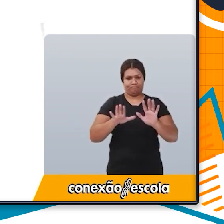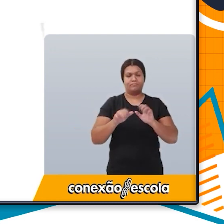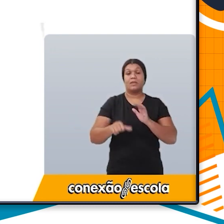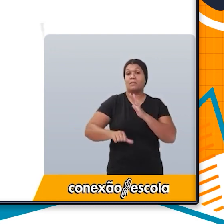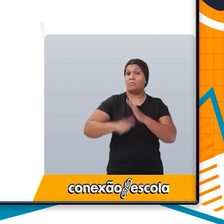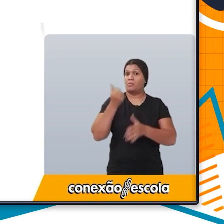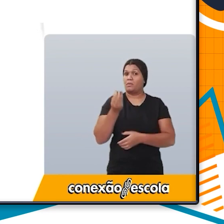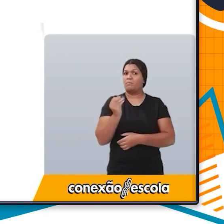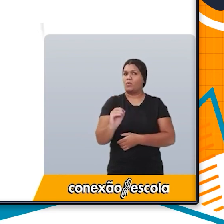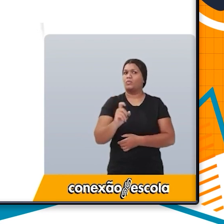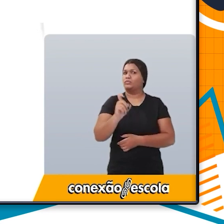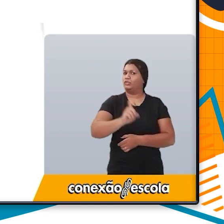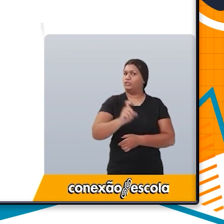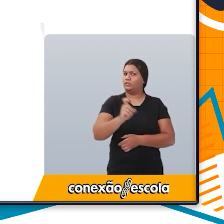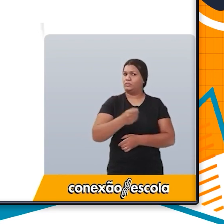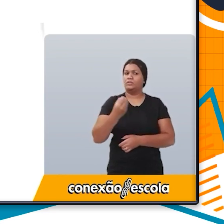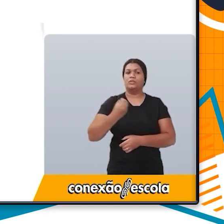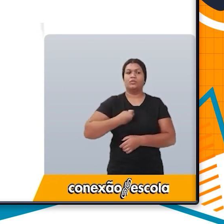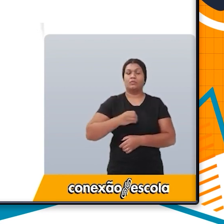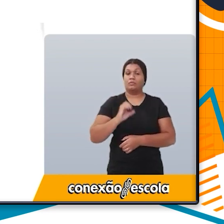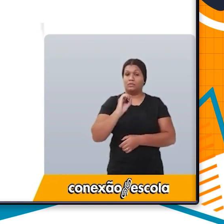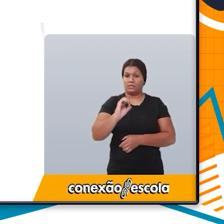de x o número